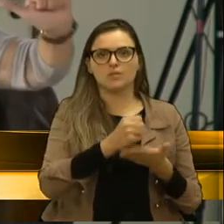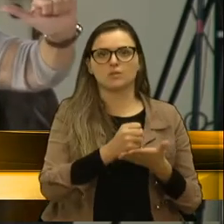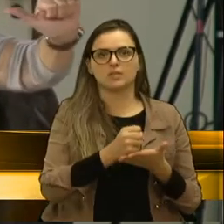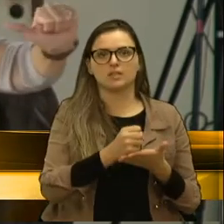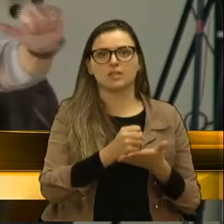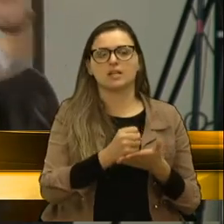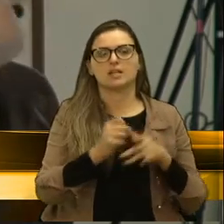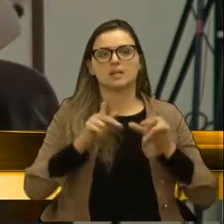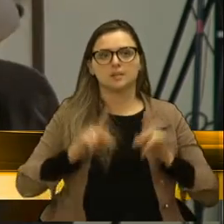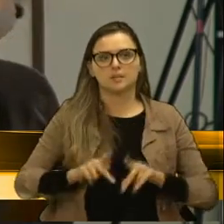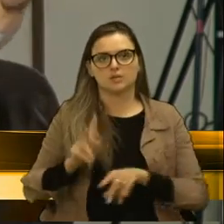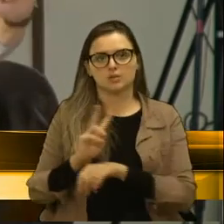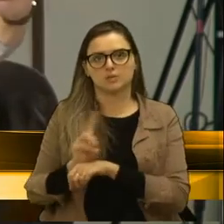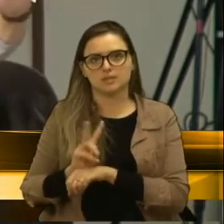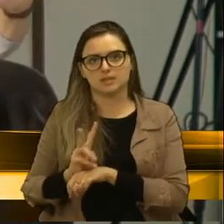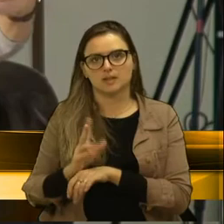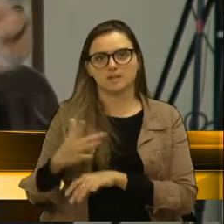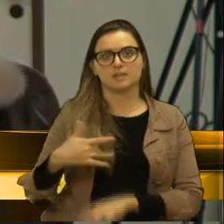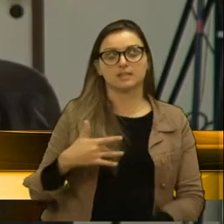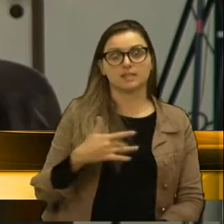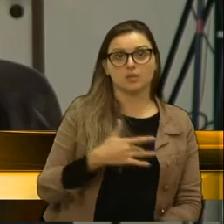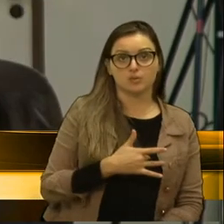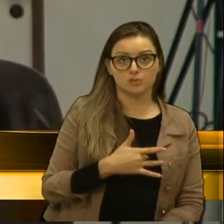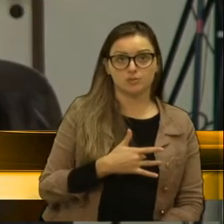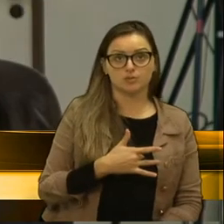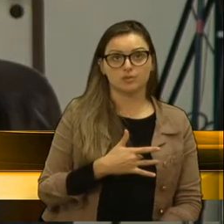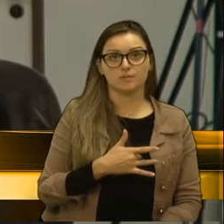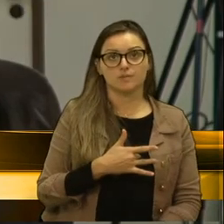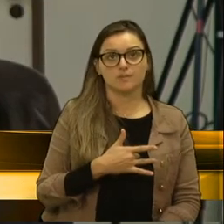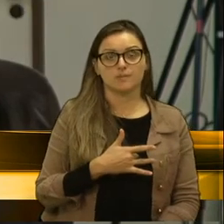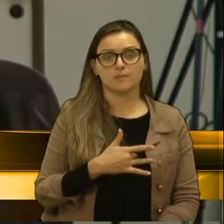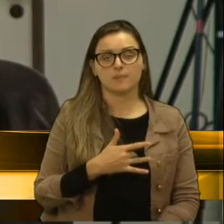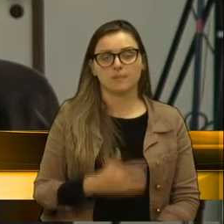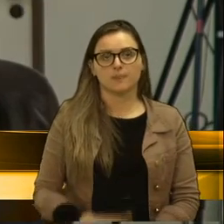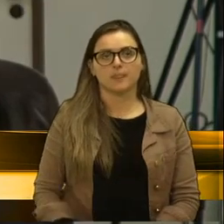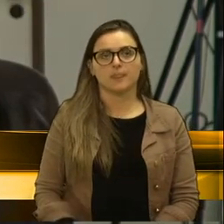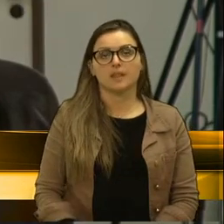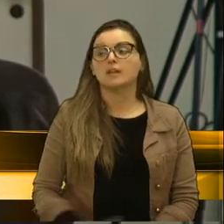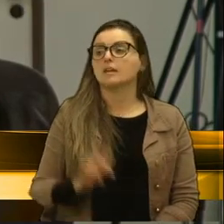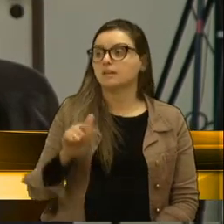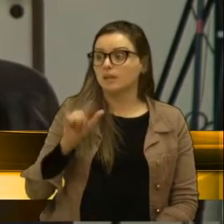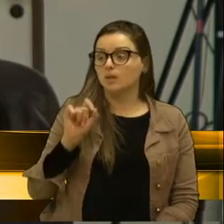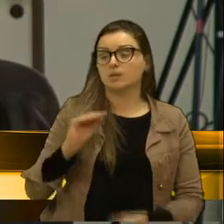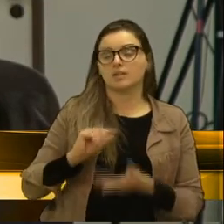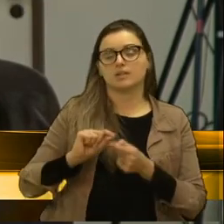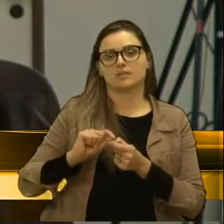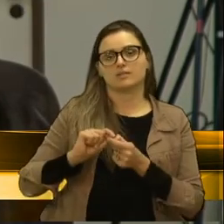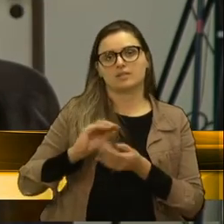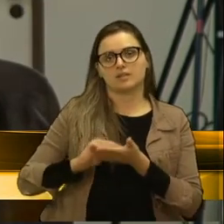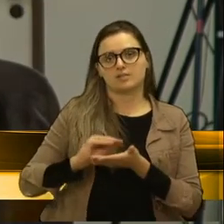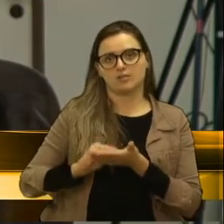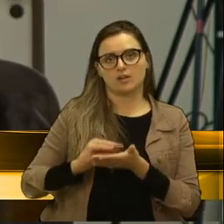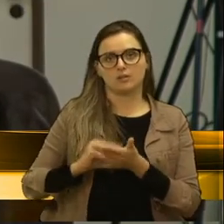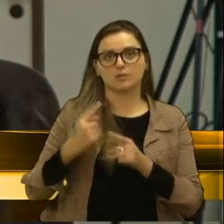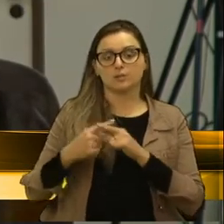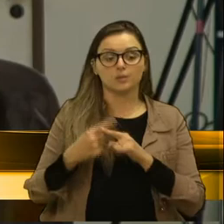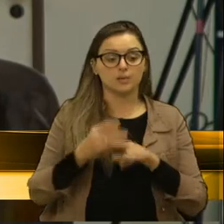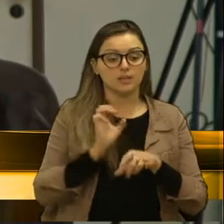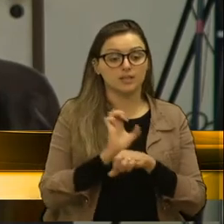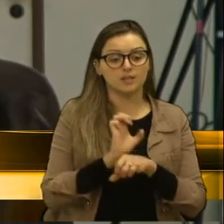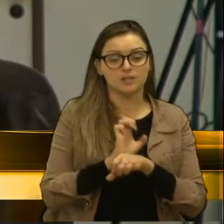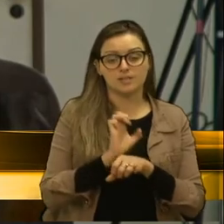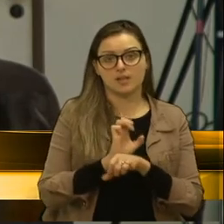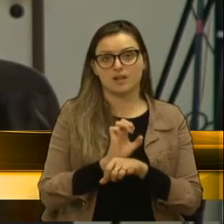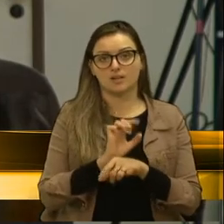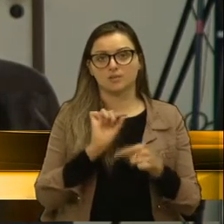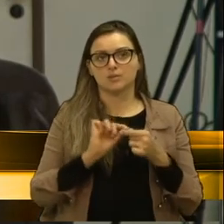para segurança, para a saúde, né? Que é o que faz falta. Para que o Estado existe? Para atender